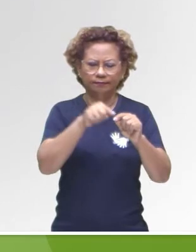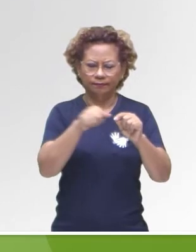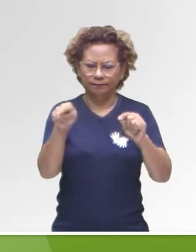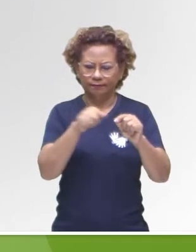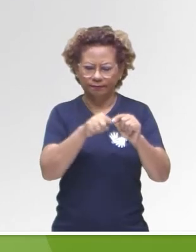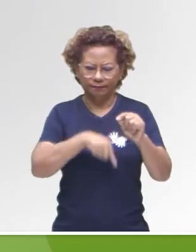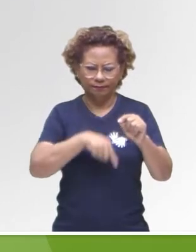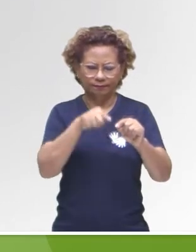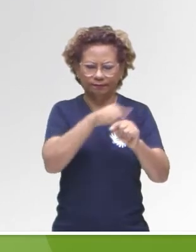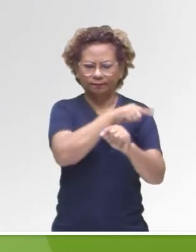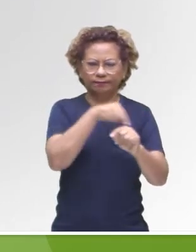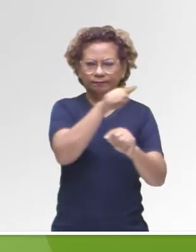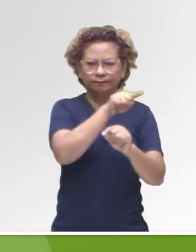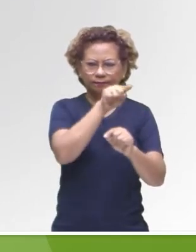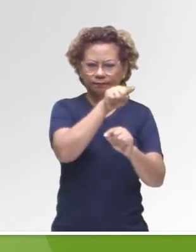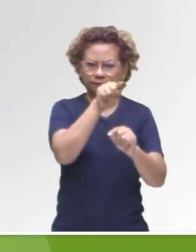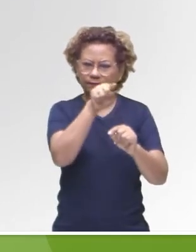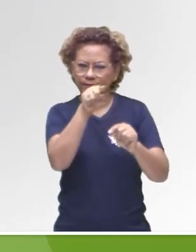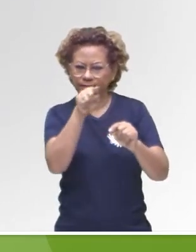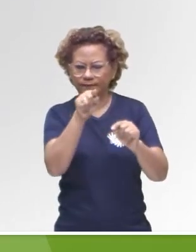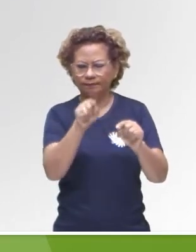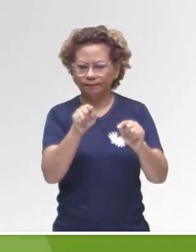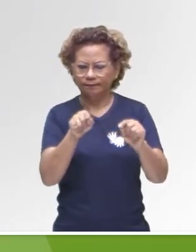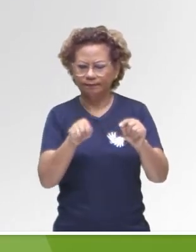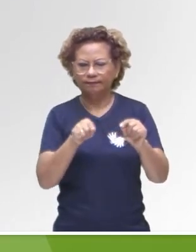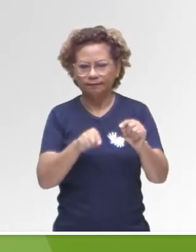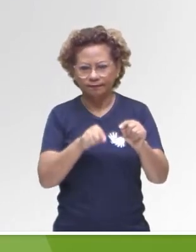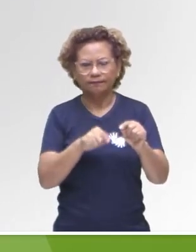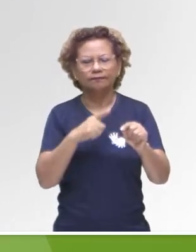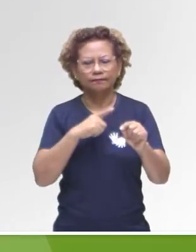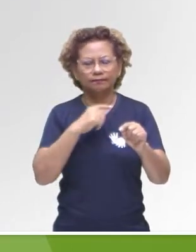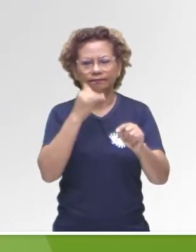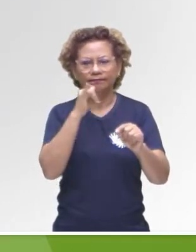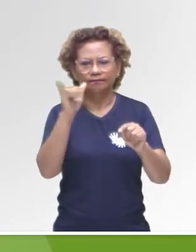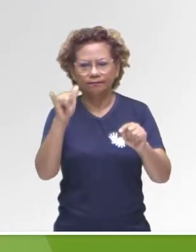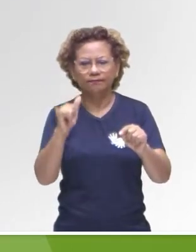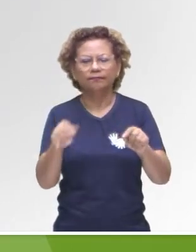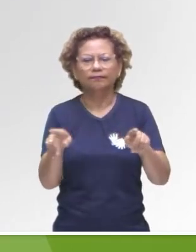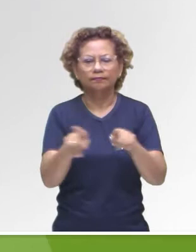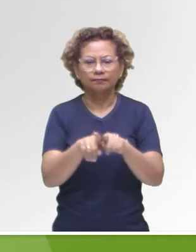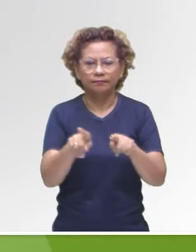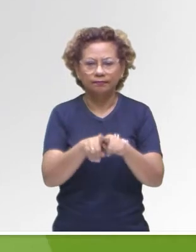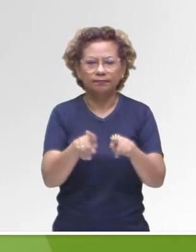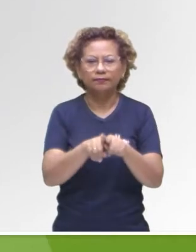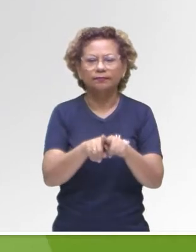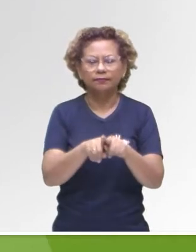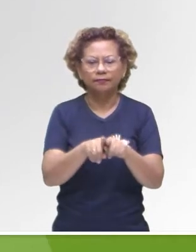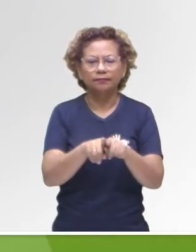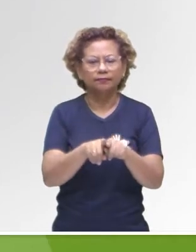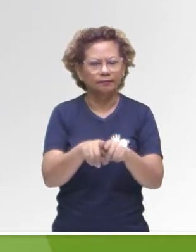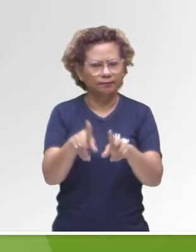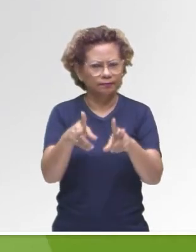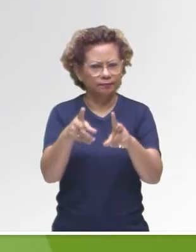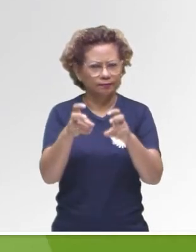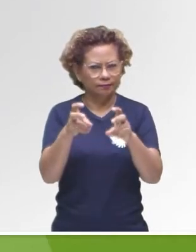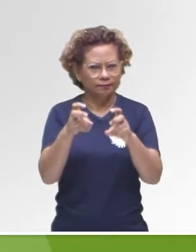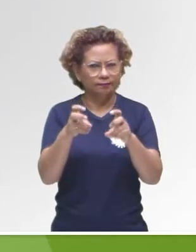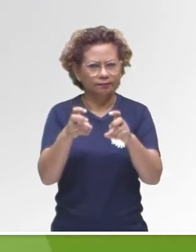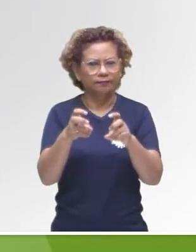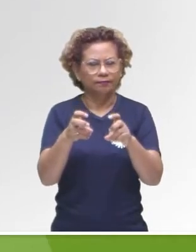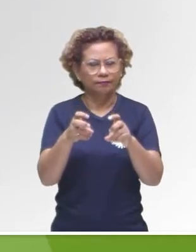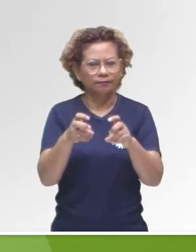por essas linhas radiais que saem da carga, e as superfícies equipotenciais estão representadas por essas